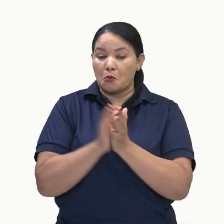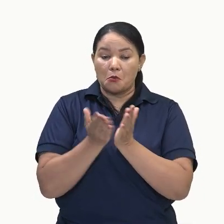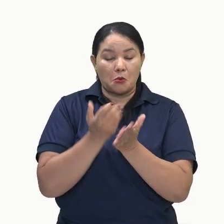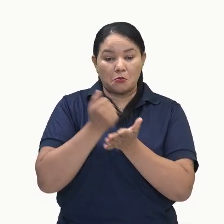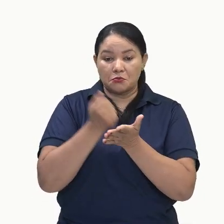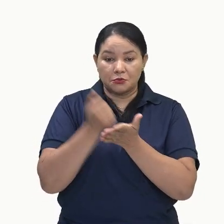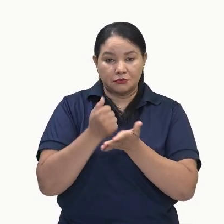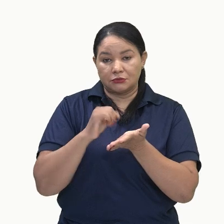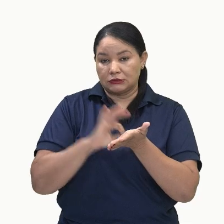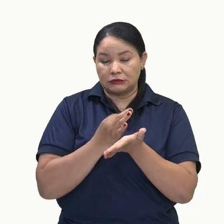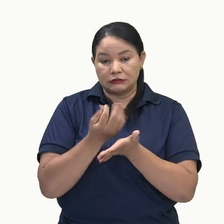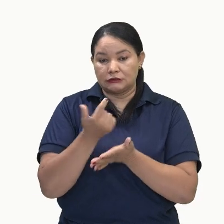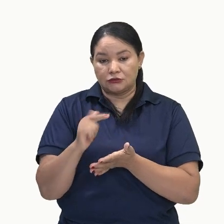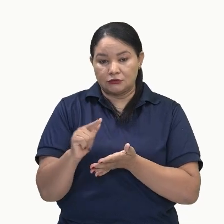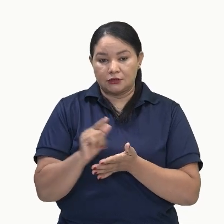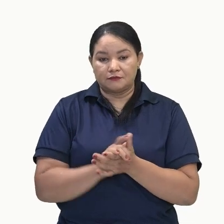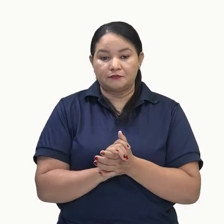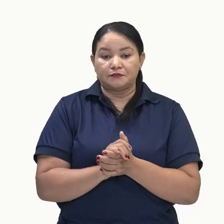podemos responder assim, ó,